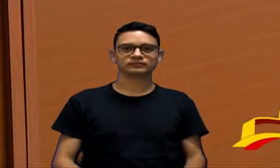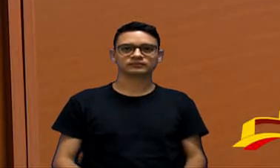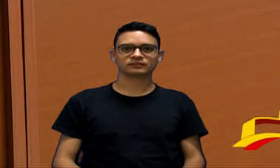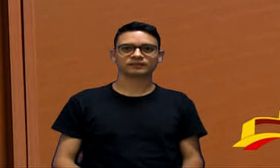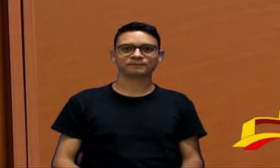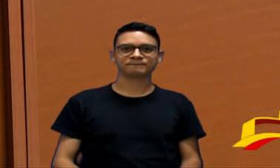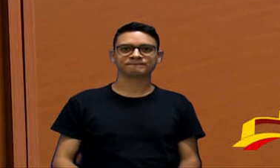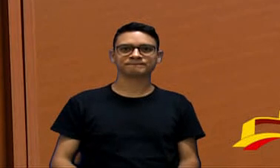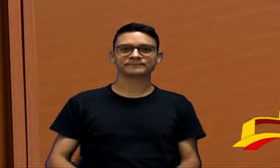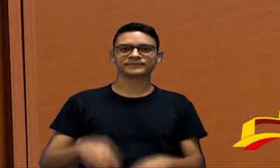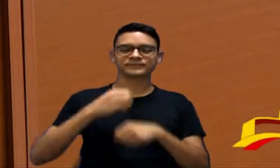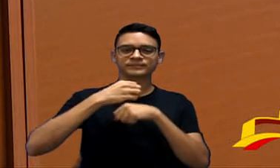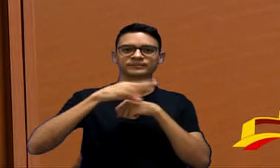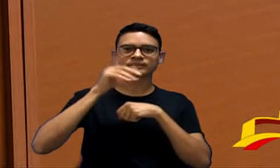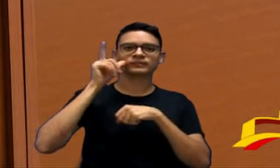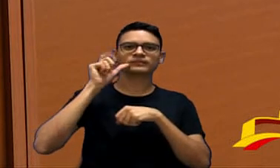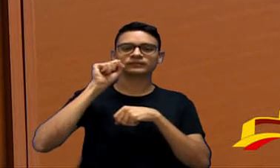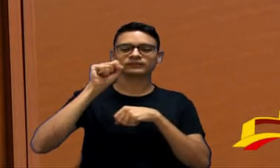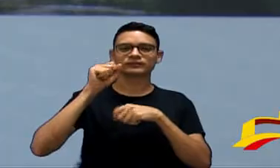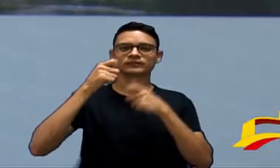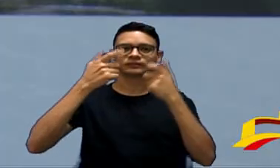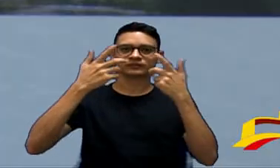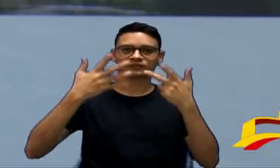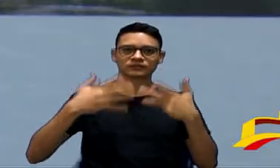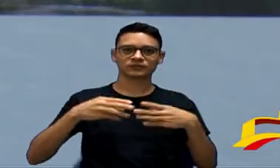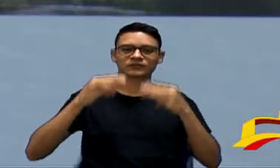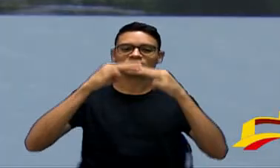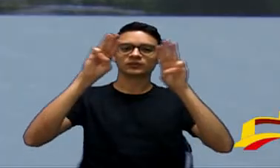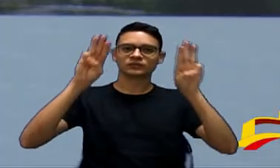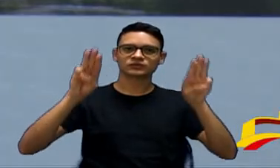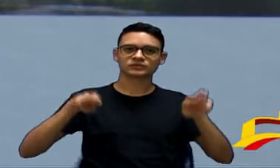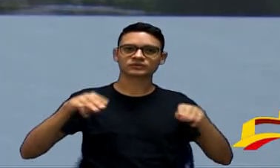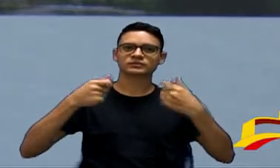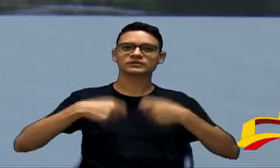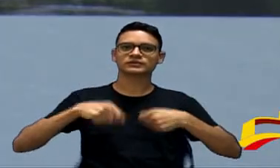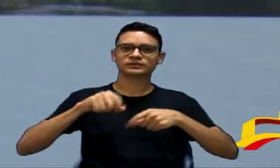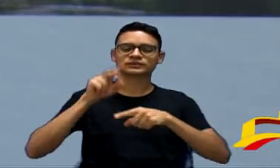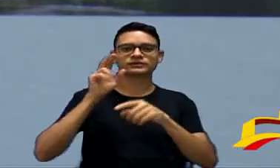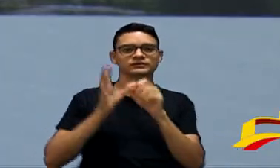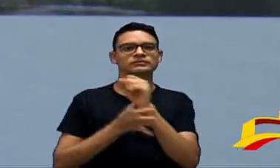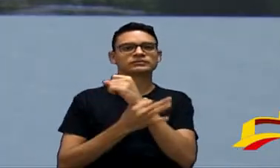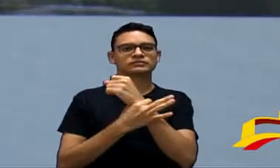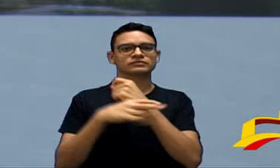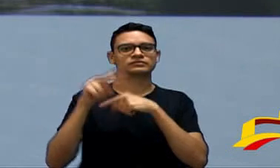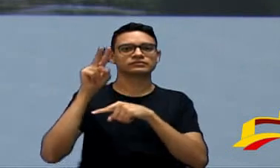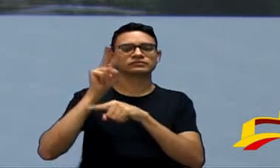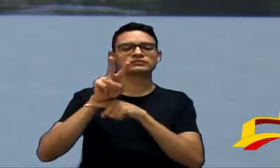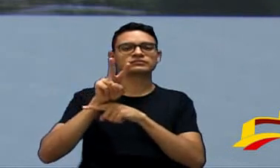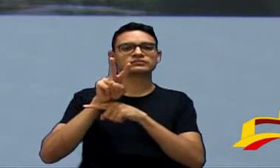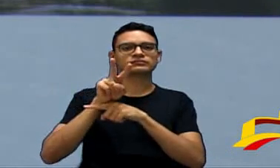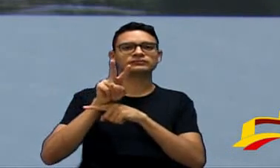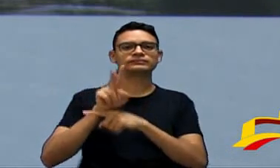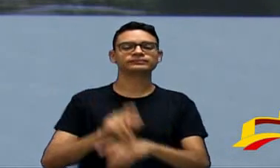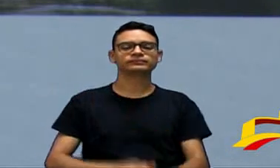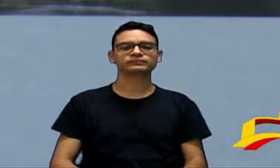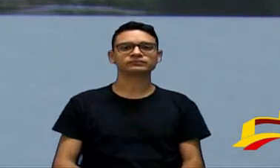E essa proposta que o vereador Luiz Santos fez, que ali fosse um museu, tem que ser protegido, né, vereador?